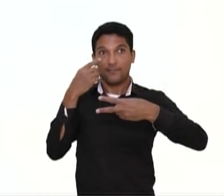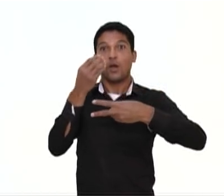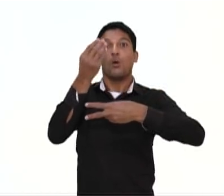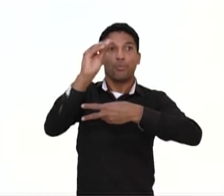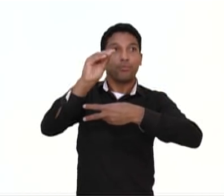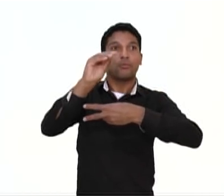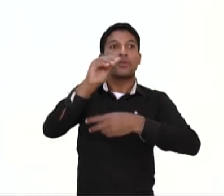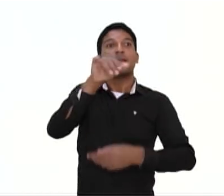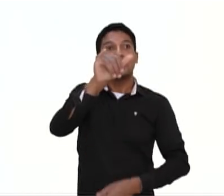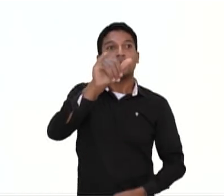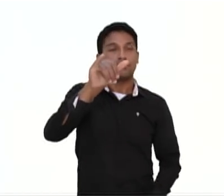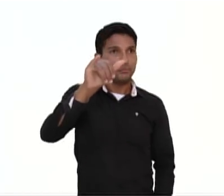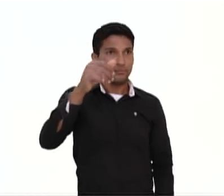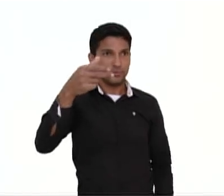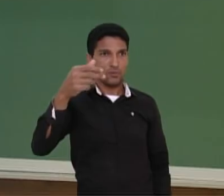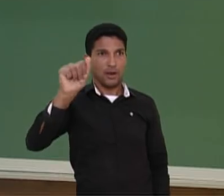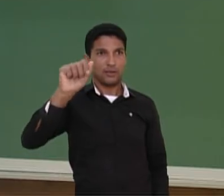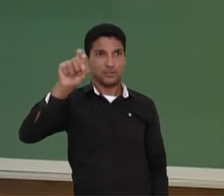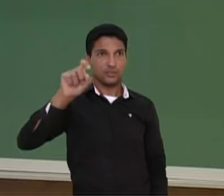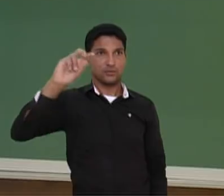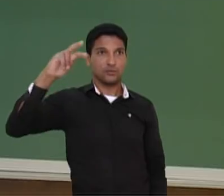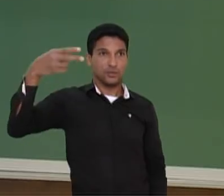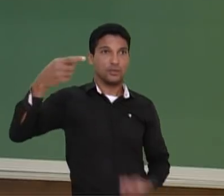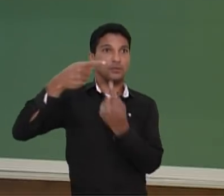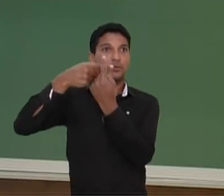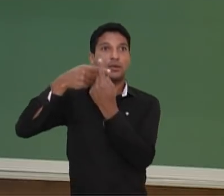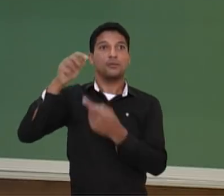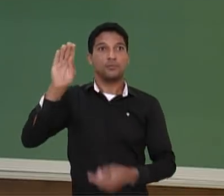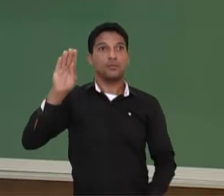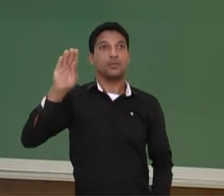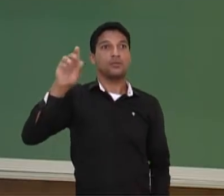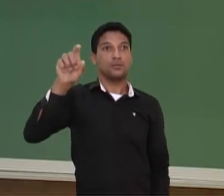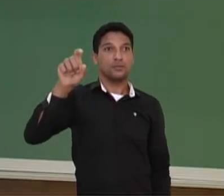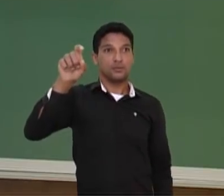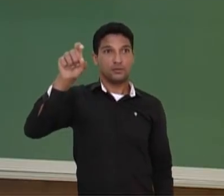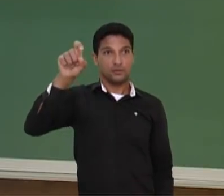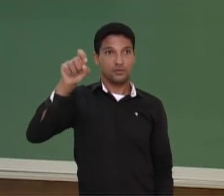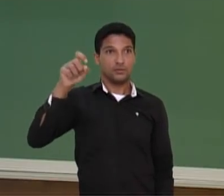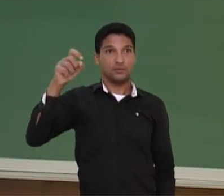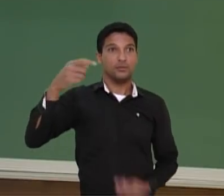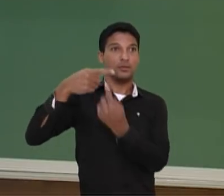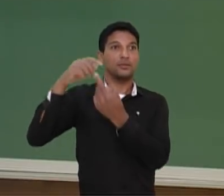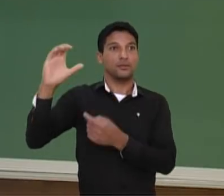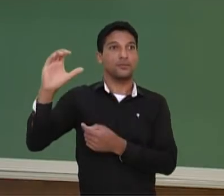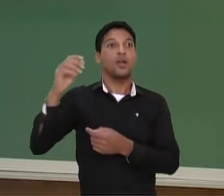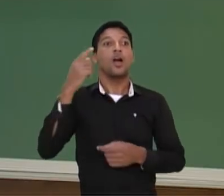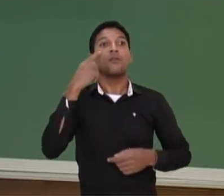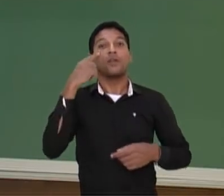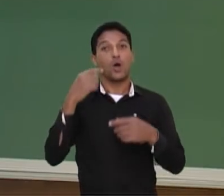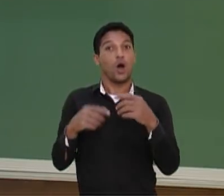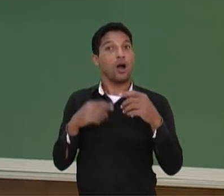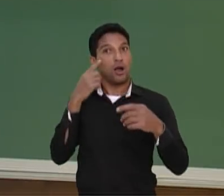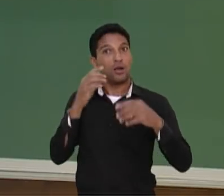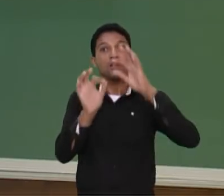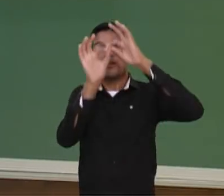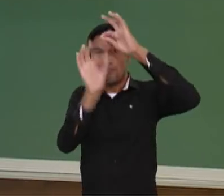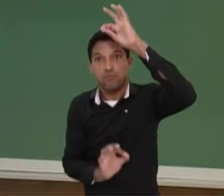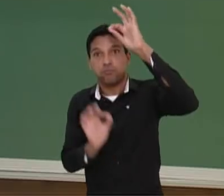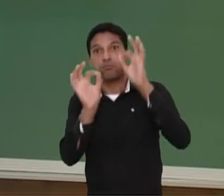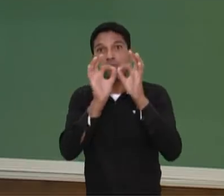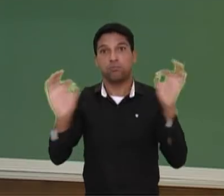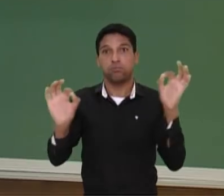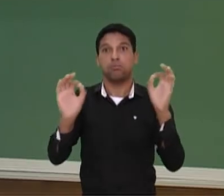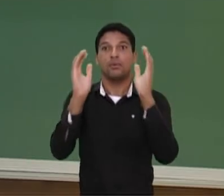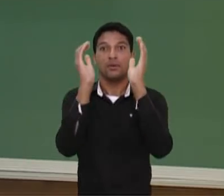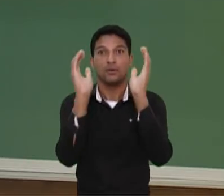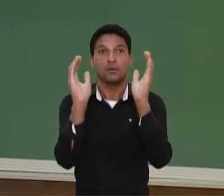coordenadas 0 e C. Então, veja o seguinte, ó. 0, quem que está nessa posição aqui é o x, e quem